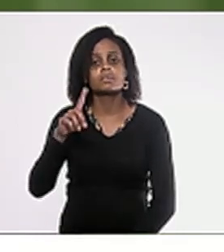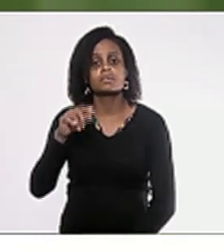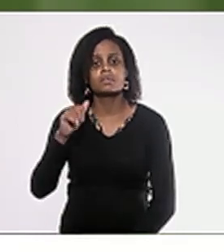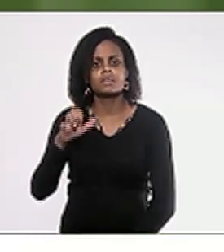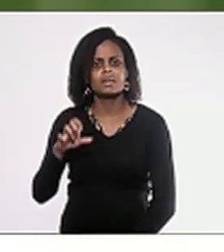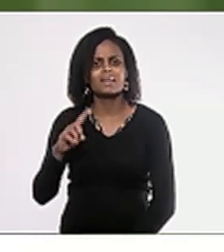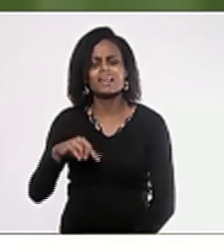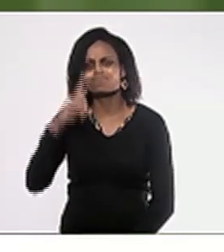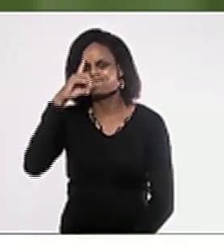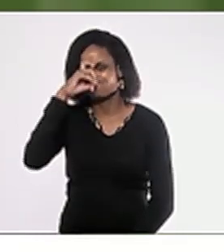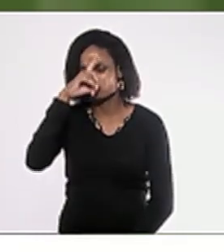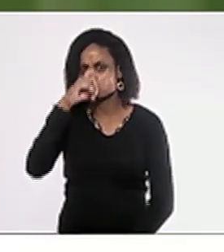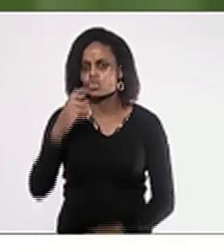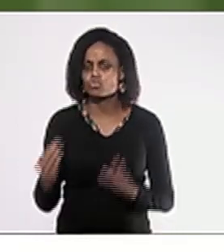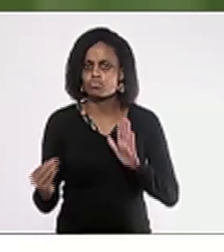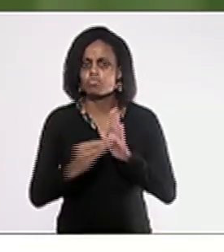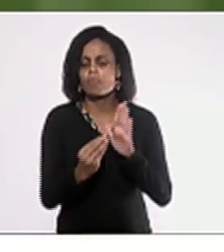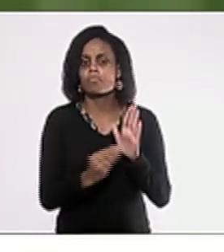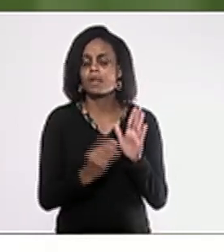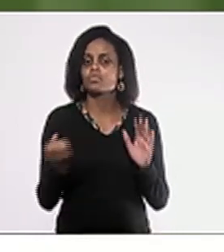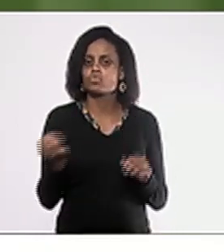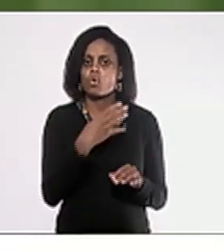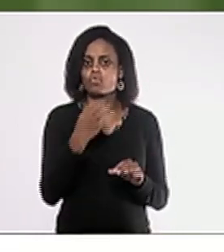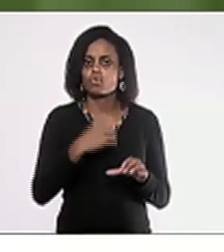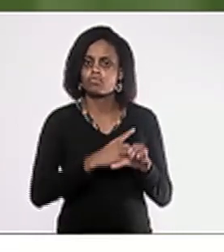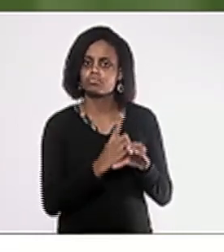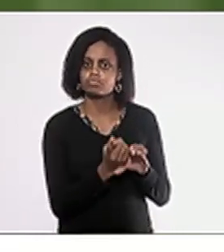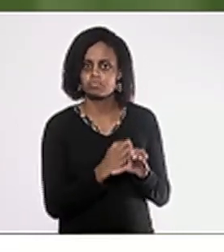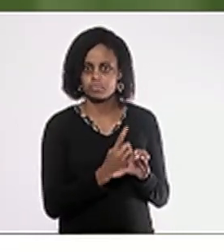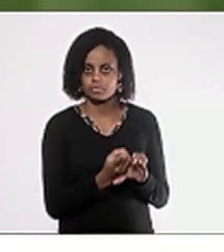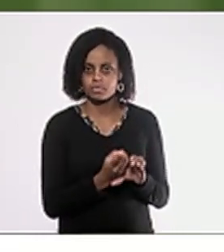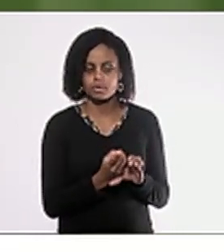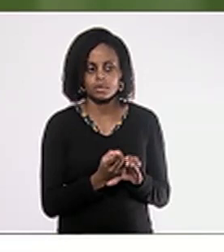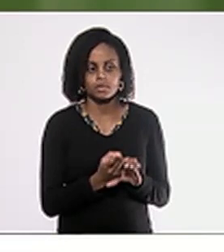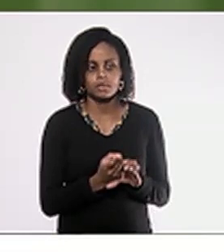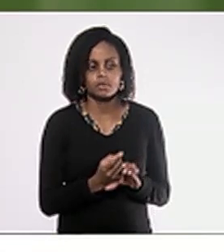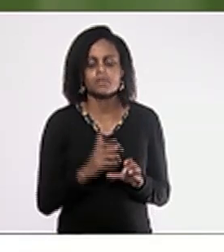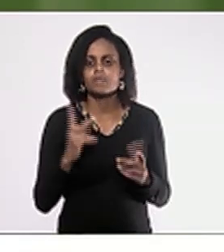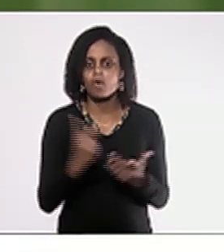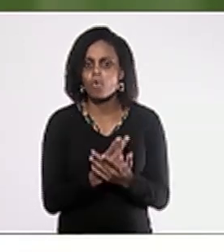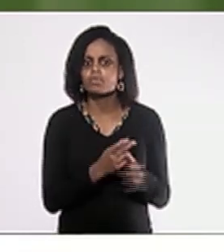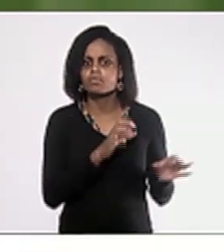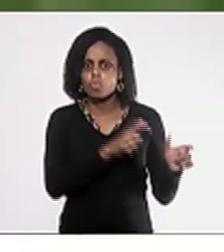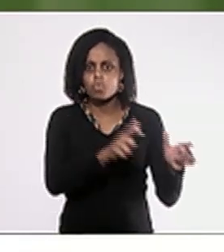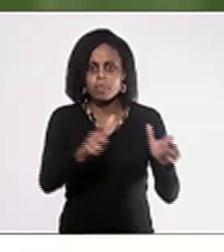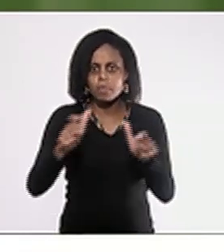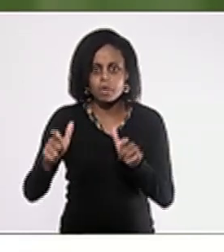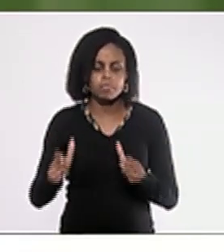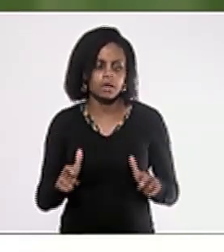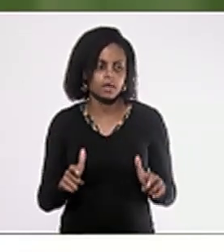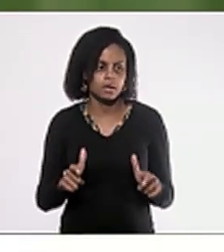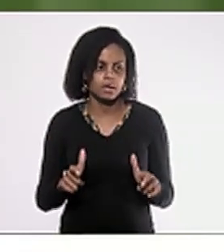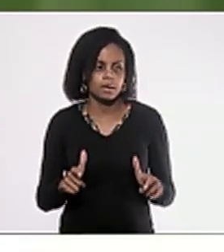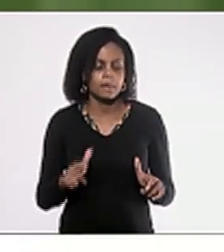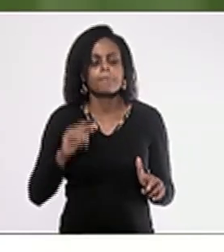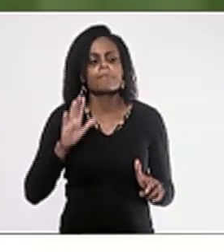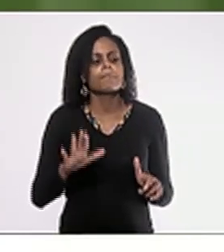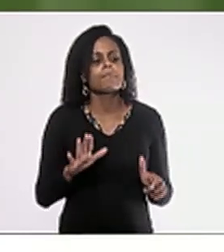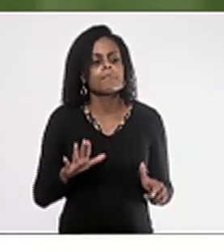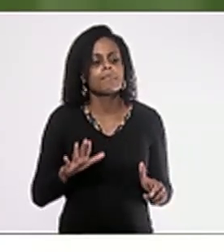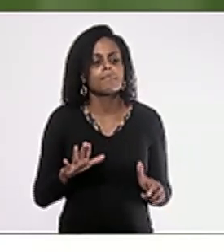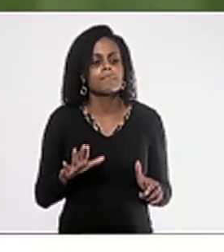dificultado, em alguns casos, a instalação de novos hidrômetros, ligações novas. Né? Isso tem acontecido em vários lugares.